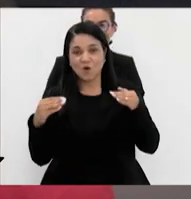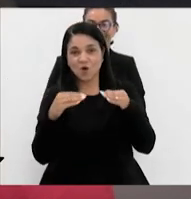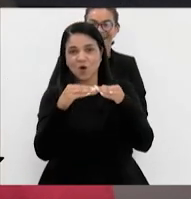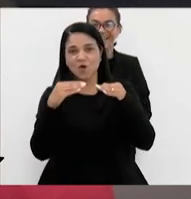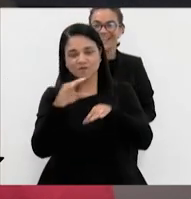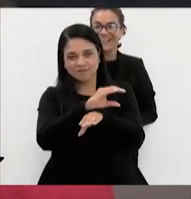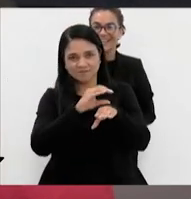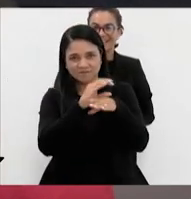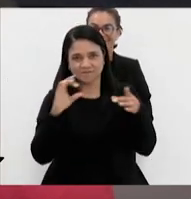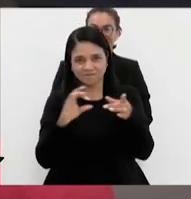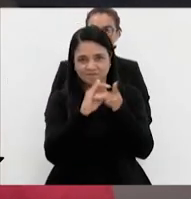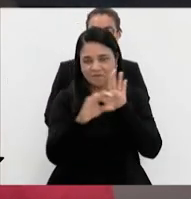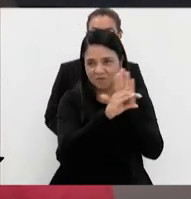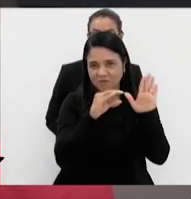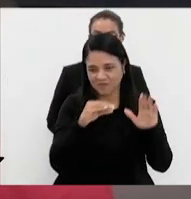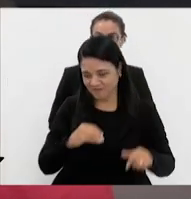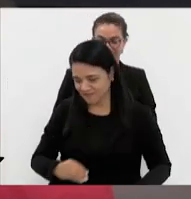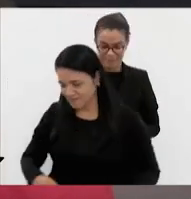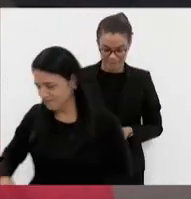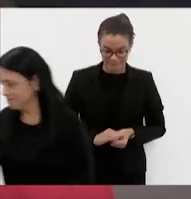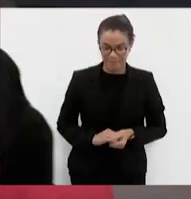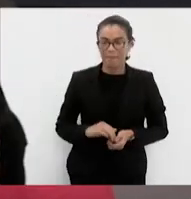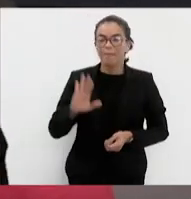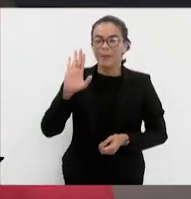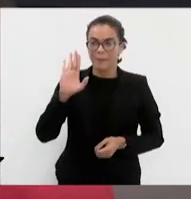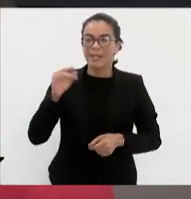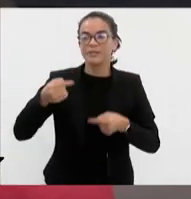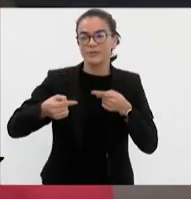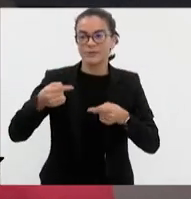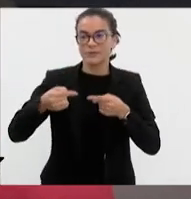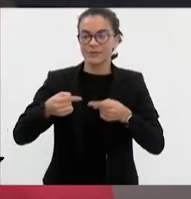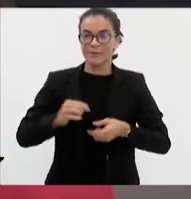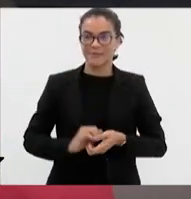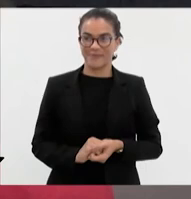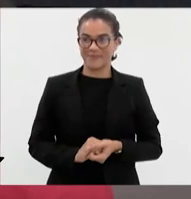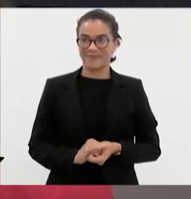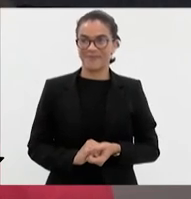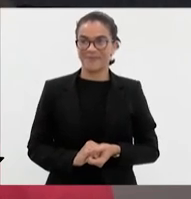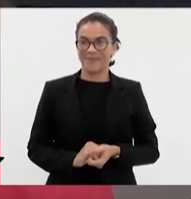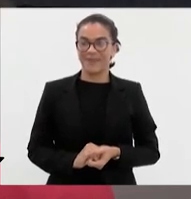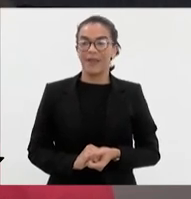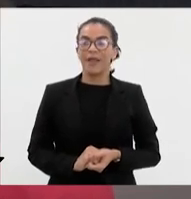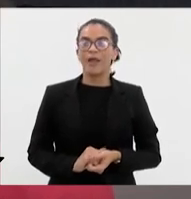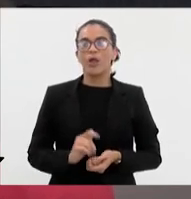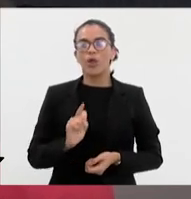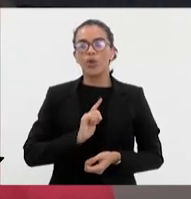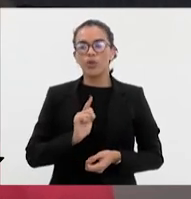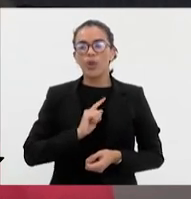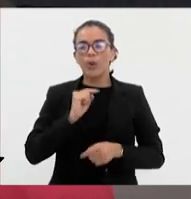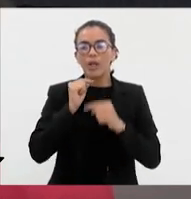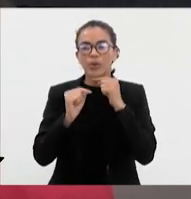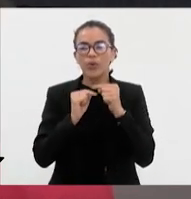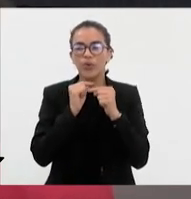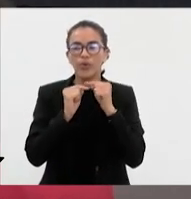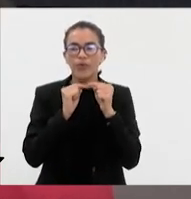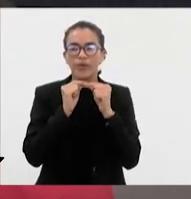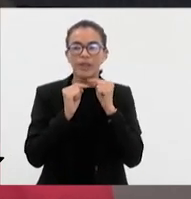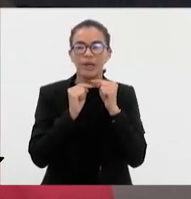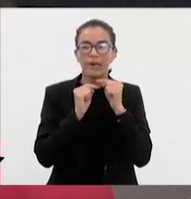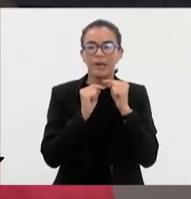discussão? Não havendo quem... Para discutir, presidente. Pois não, deputada Célia. Aqui eu tenho uma dúvida, embora